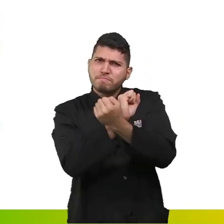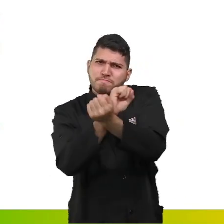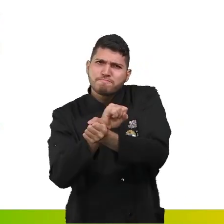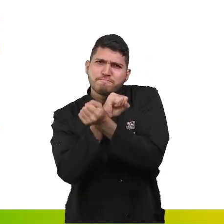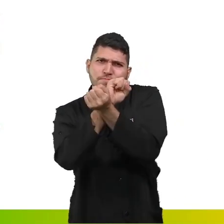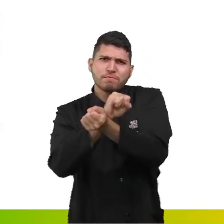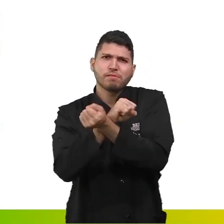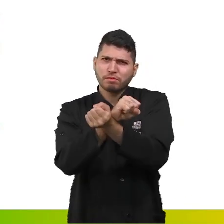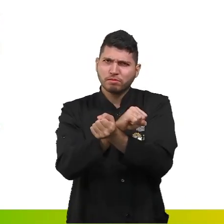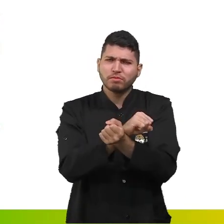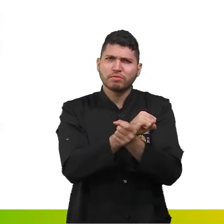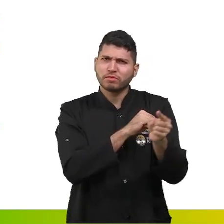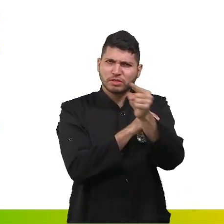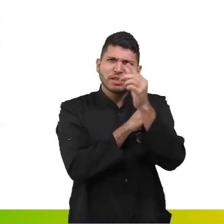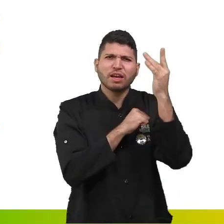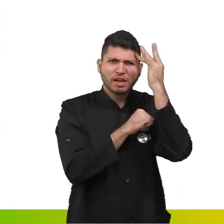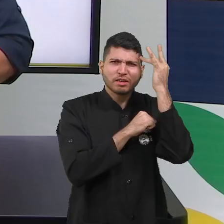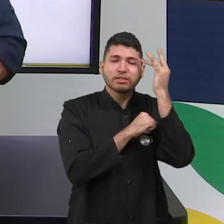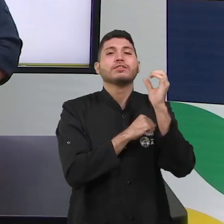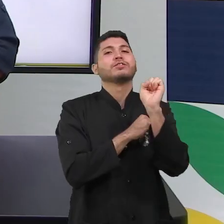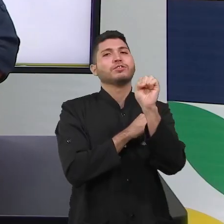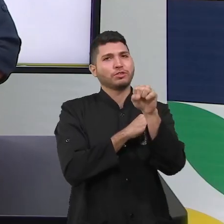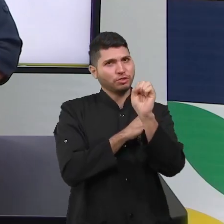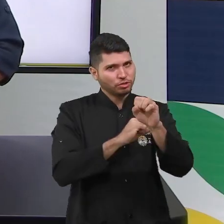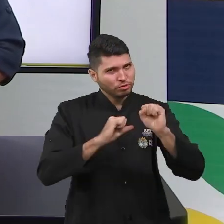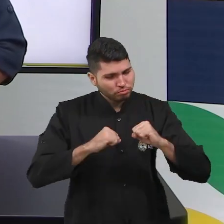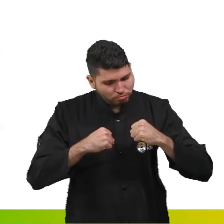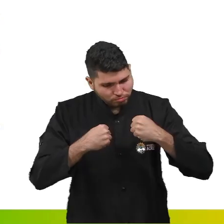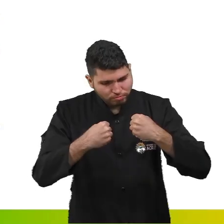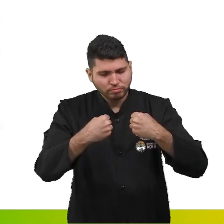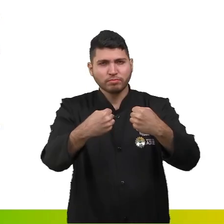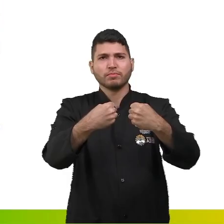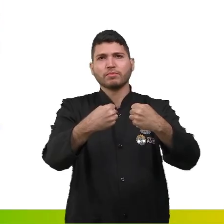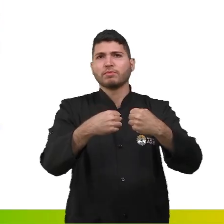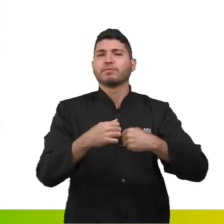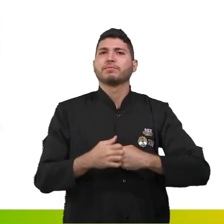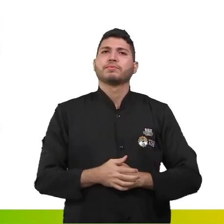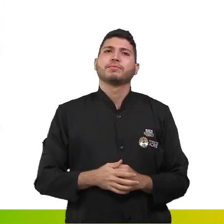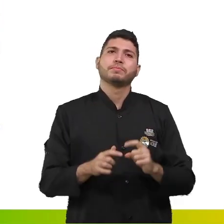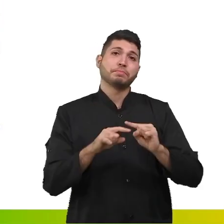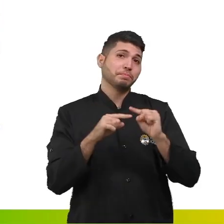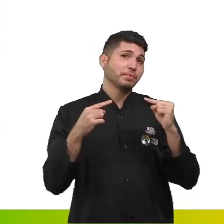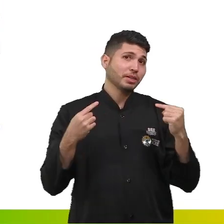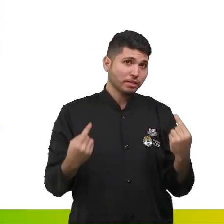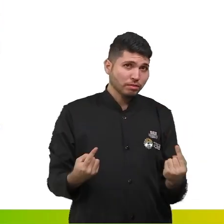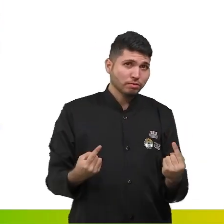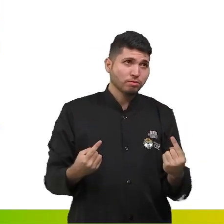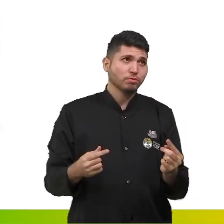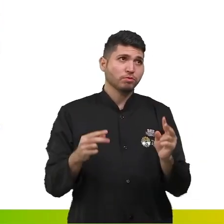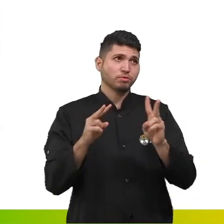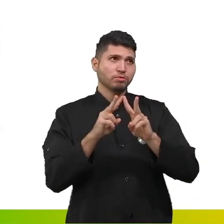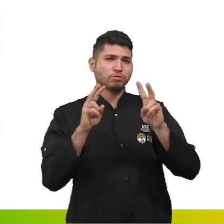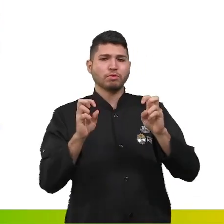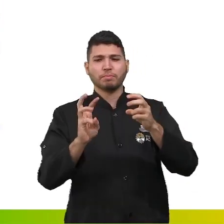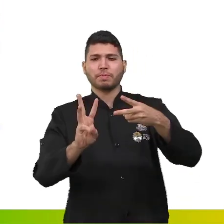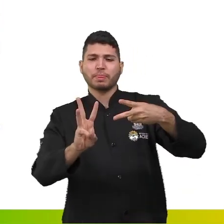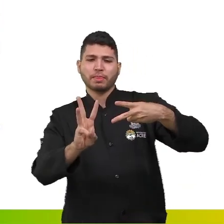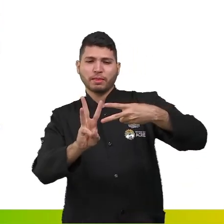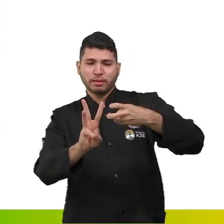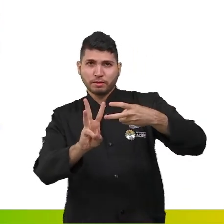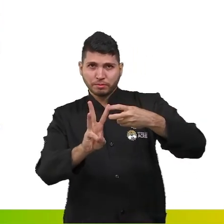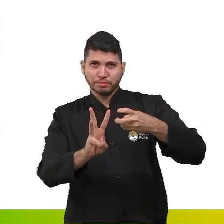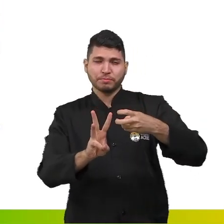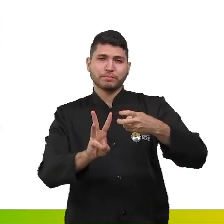acham? Sim, também resistiram, exatamente. Mas, assim, sobre os povos originários, que são os